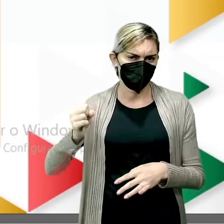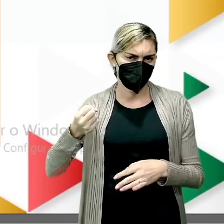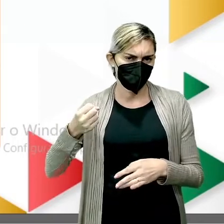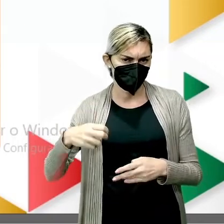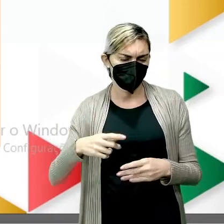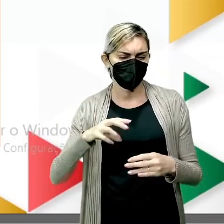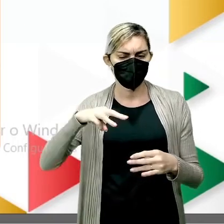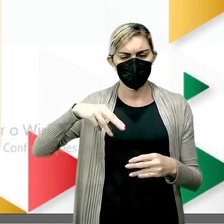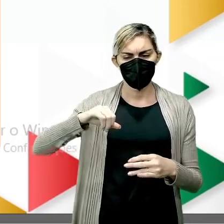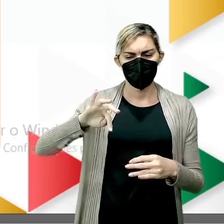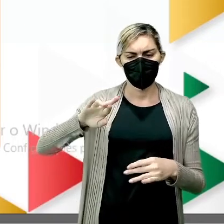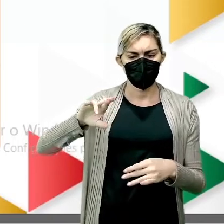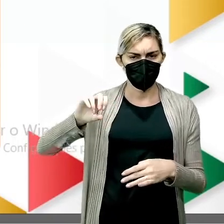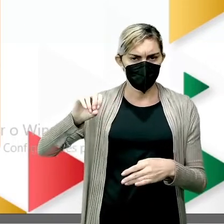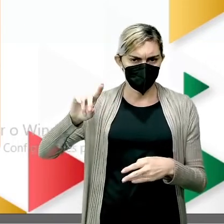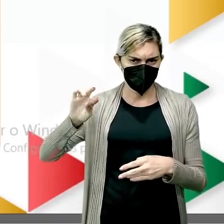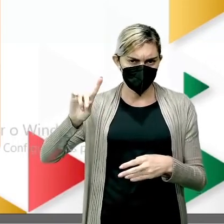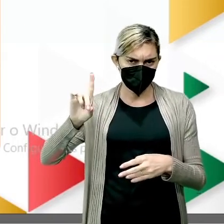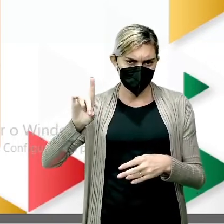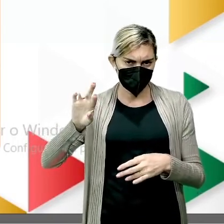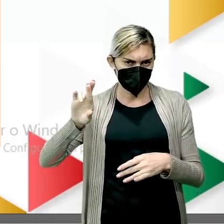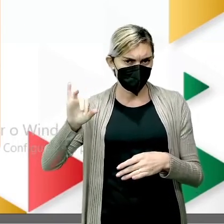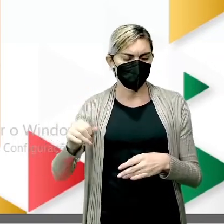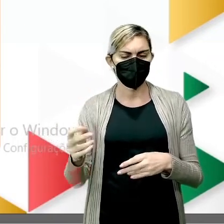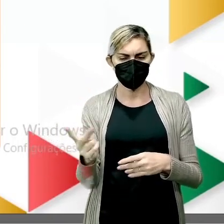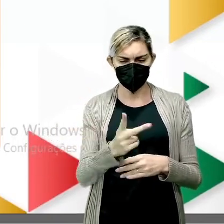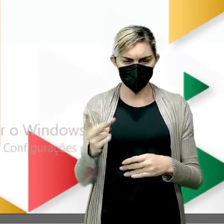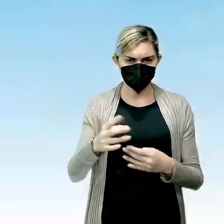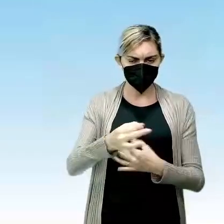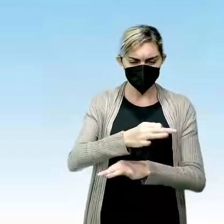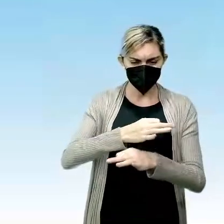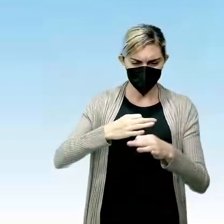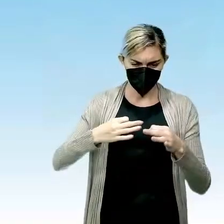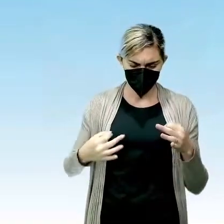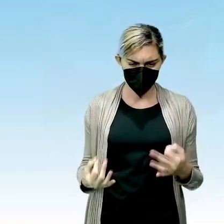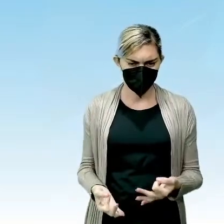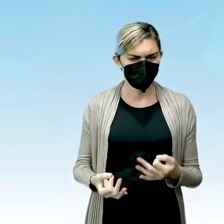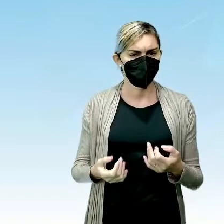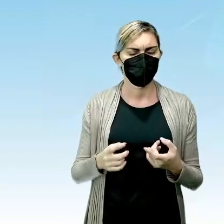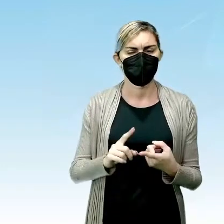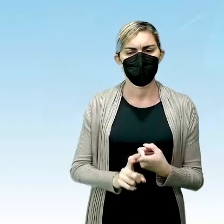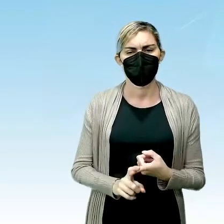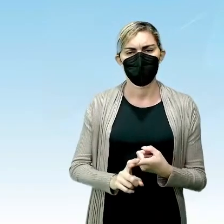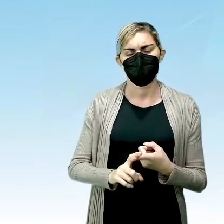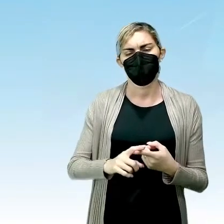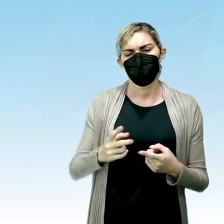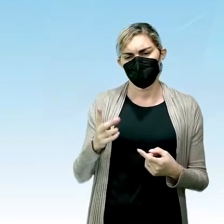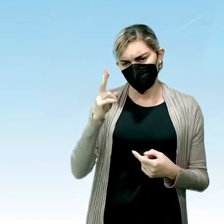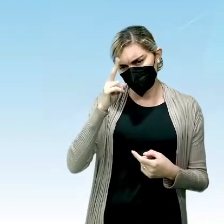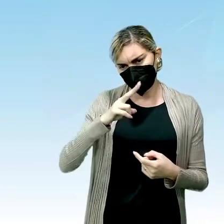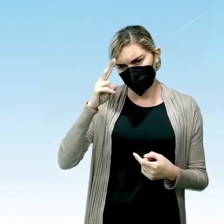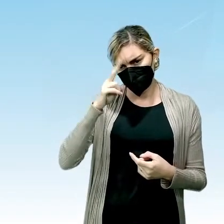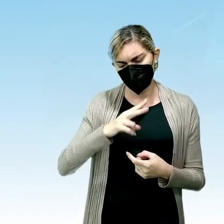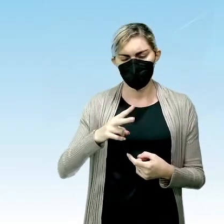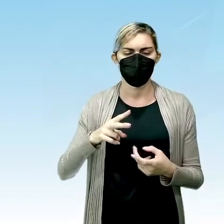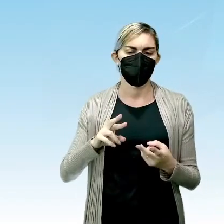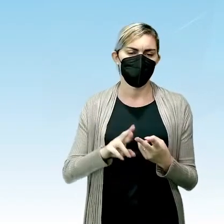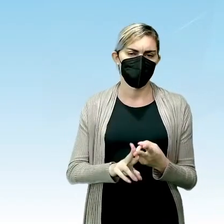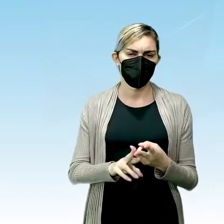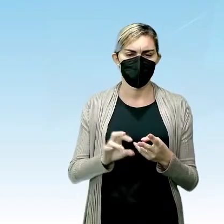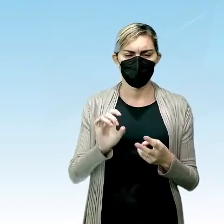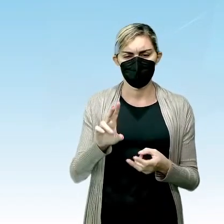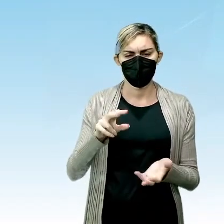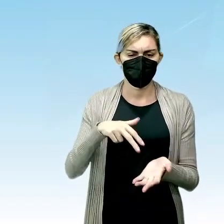estar presentes em ambas as células. No caso dos lisossomos, lembre-se, lisossomo só está presente